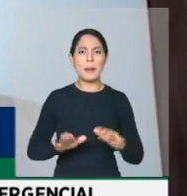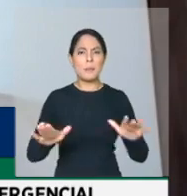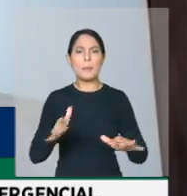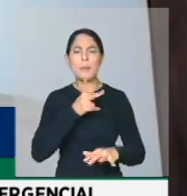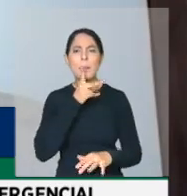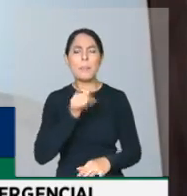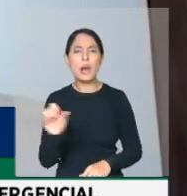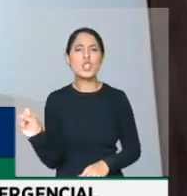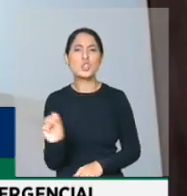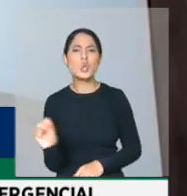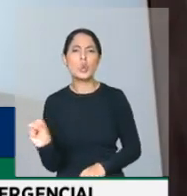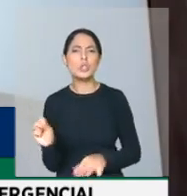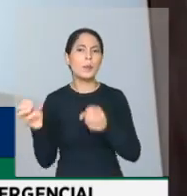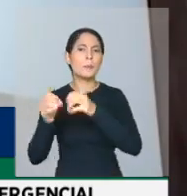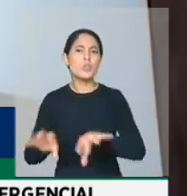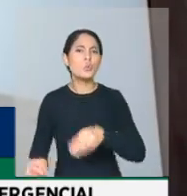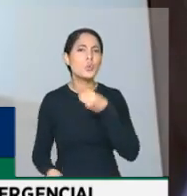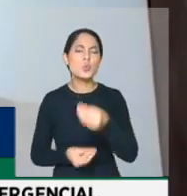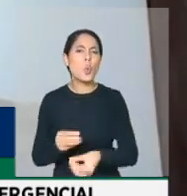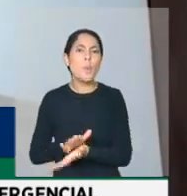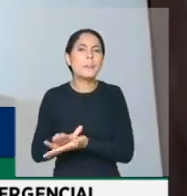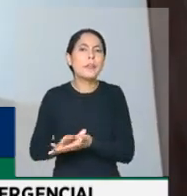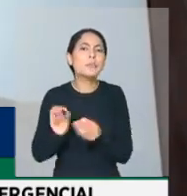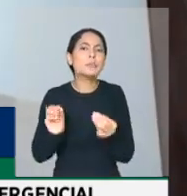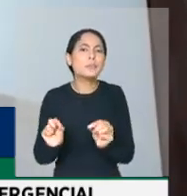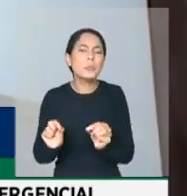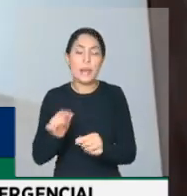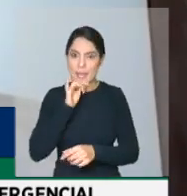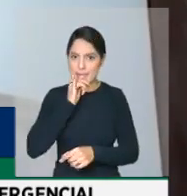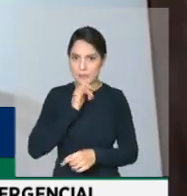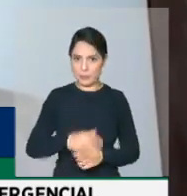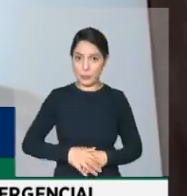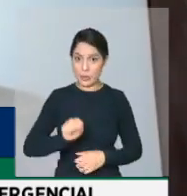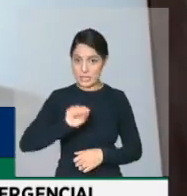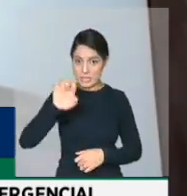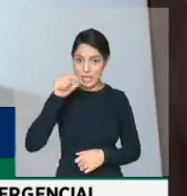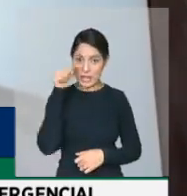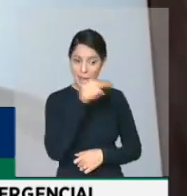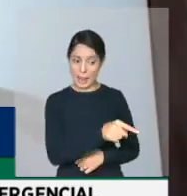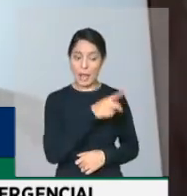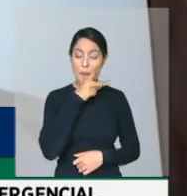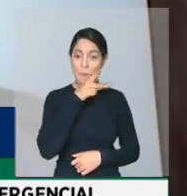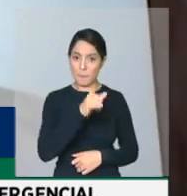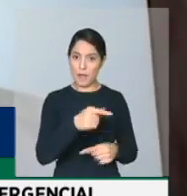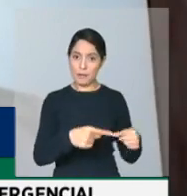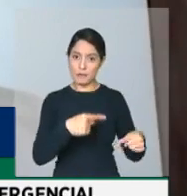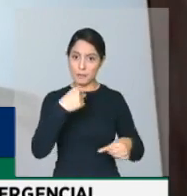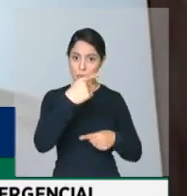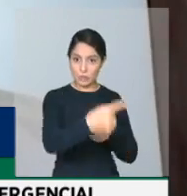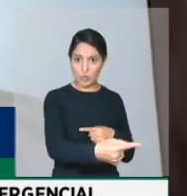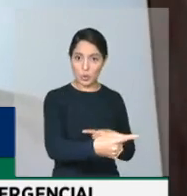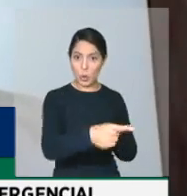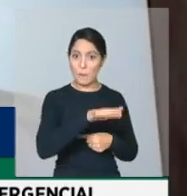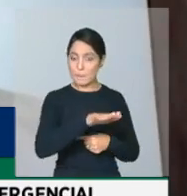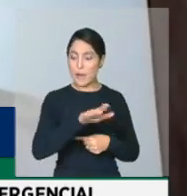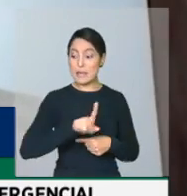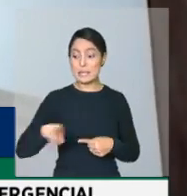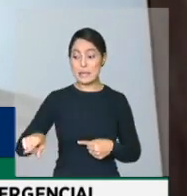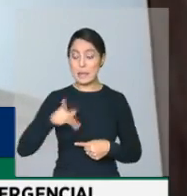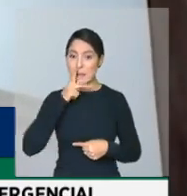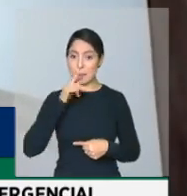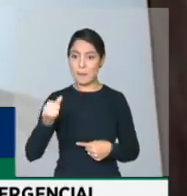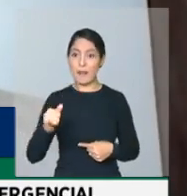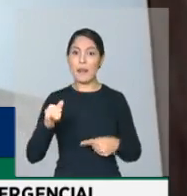prejudicados, estabelecemos que nas hipóteses em que o cadastro da mãe for posterior e prevalecer sobre o do pai, que